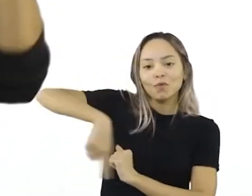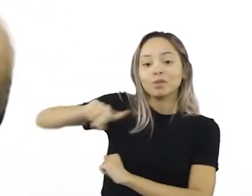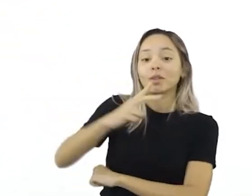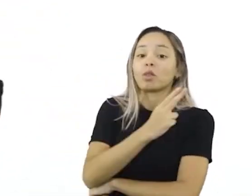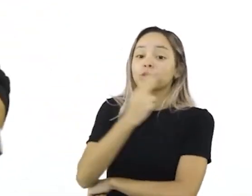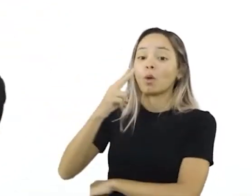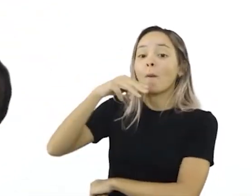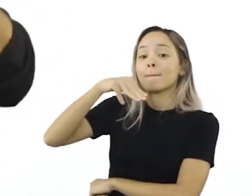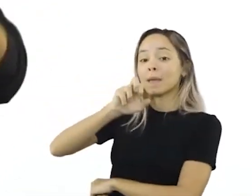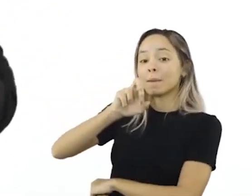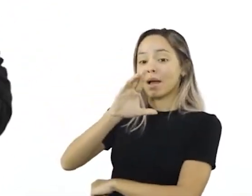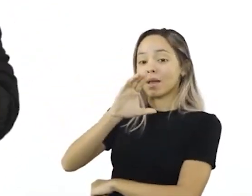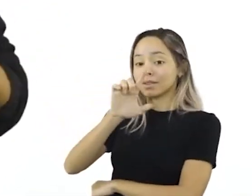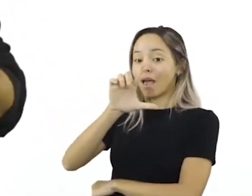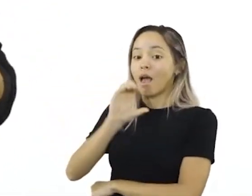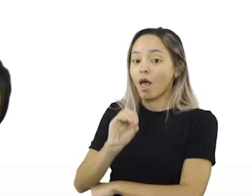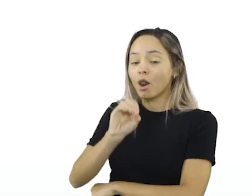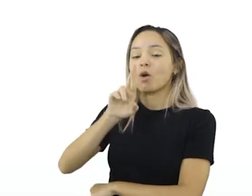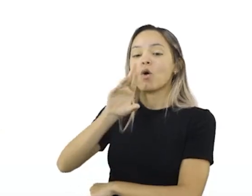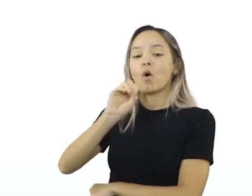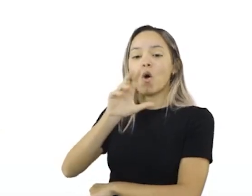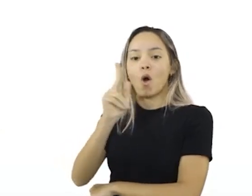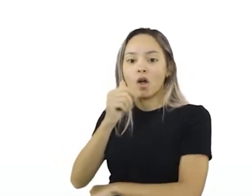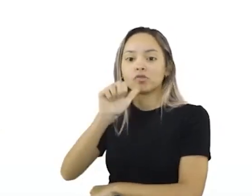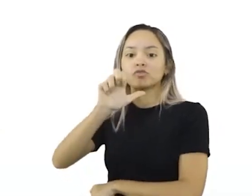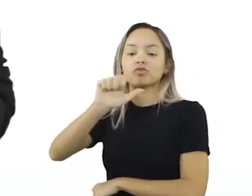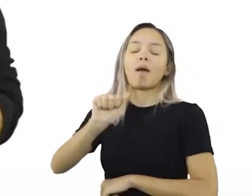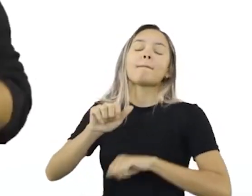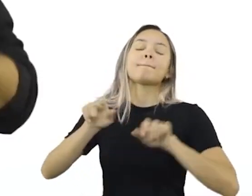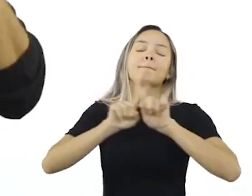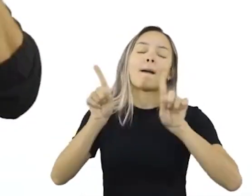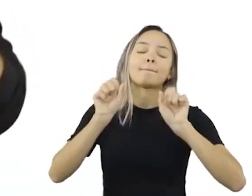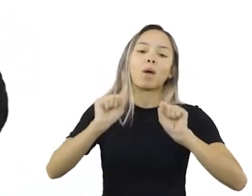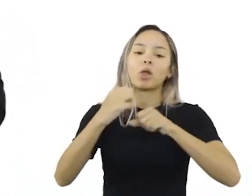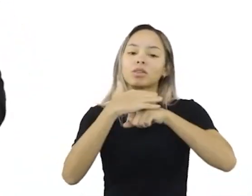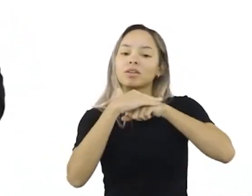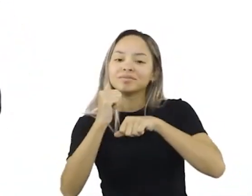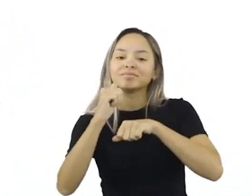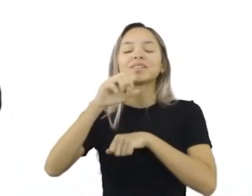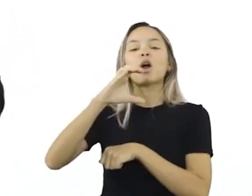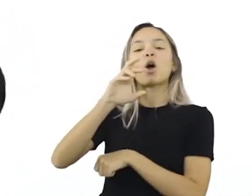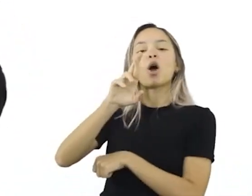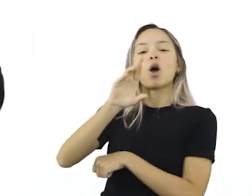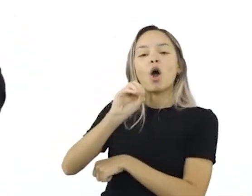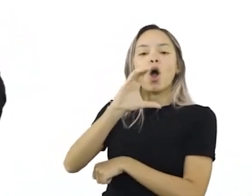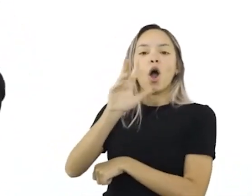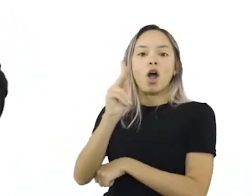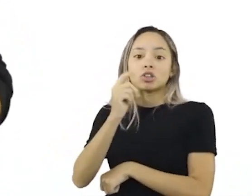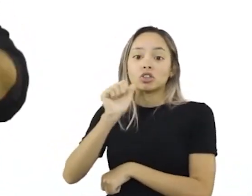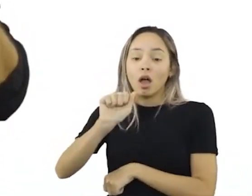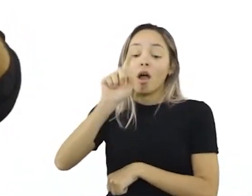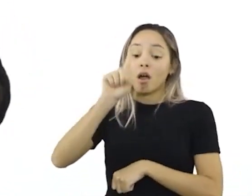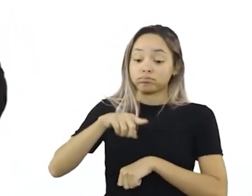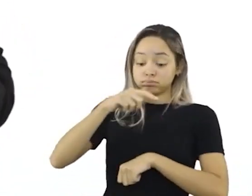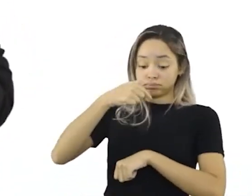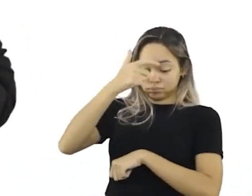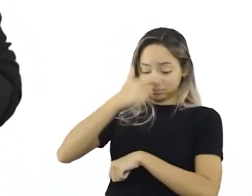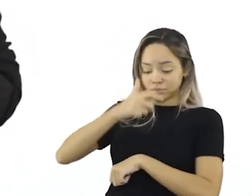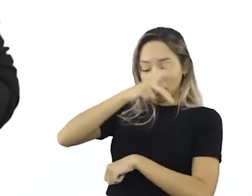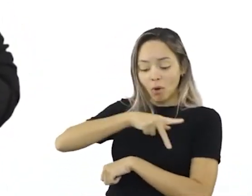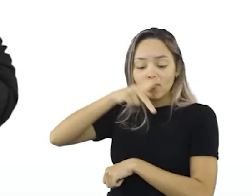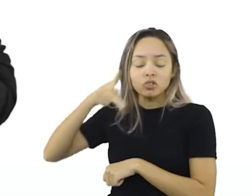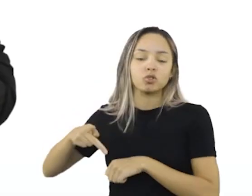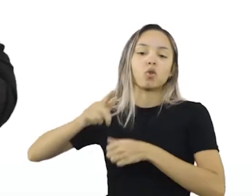de professor Rocha, o seu professor de geografia. Esse é o Prepara Enem SSA, direto